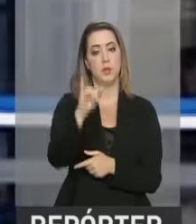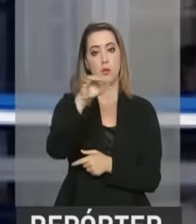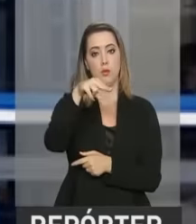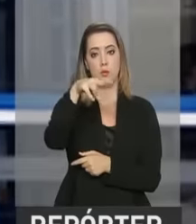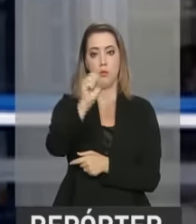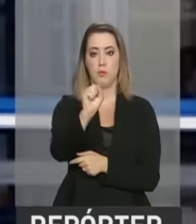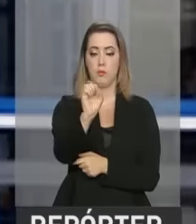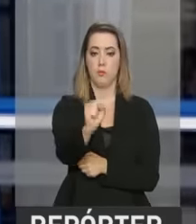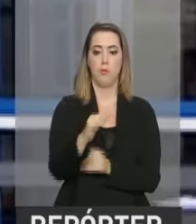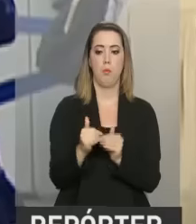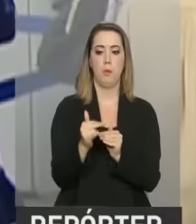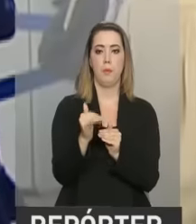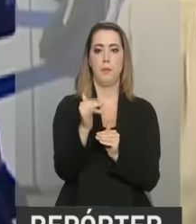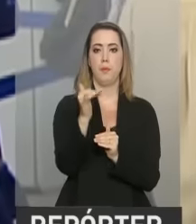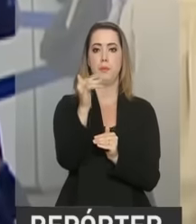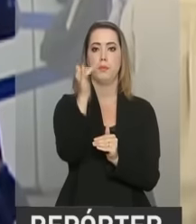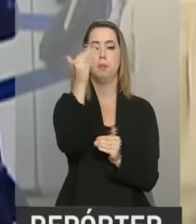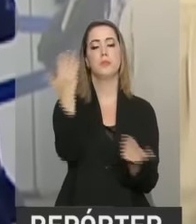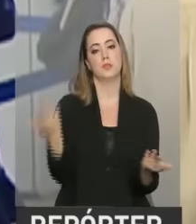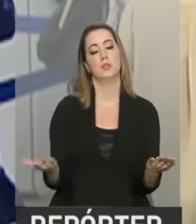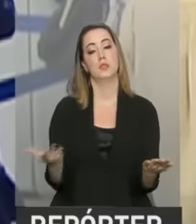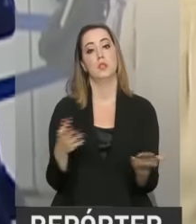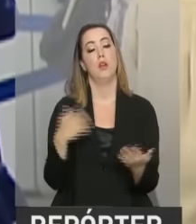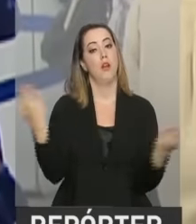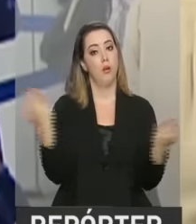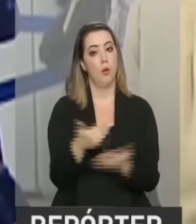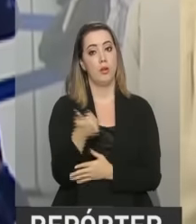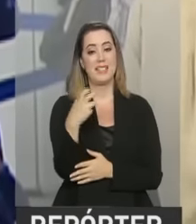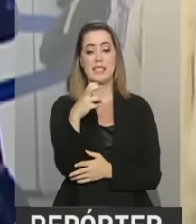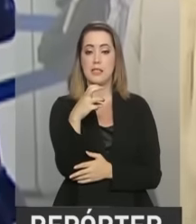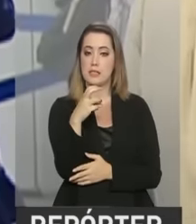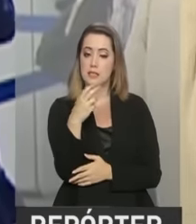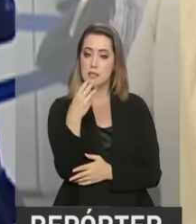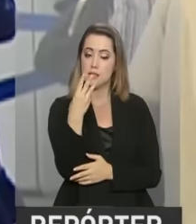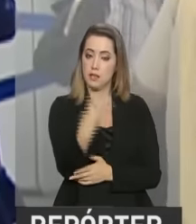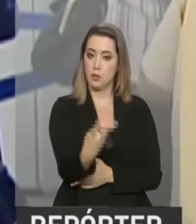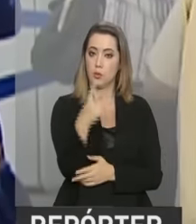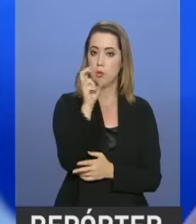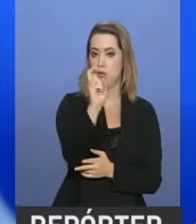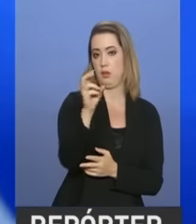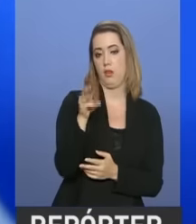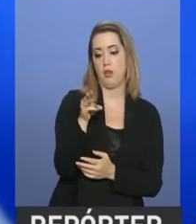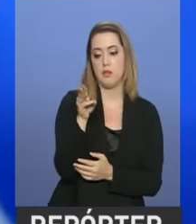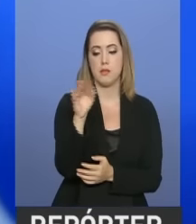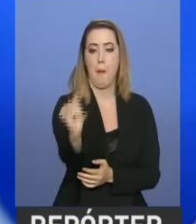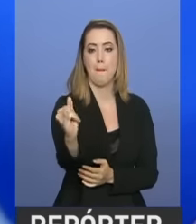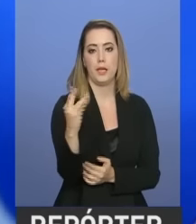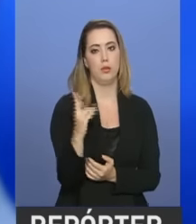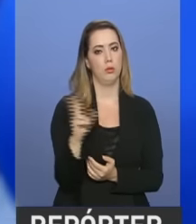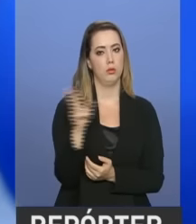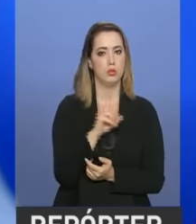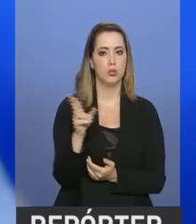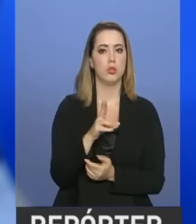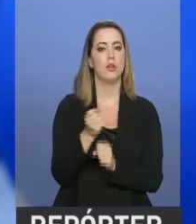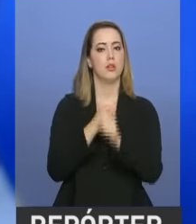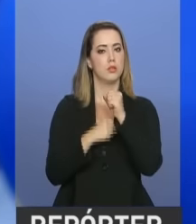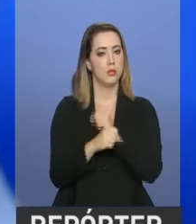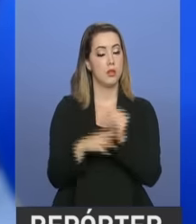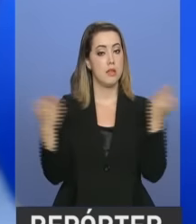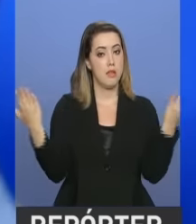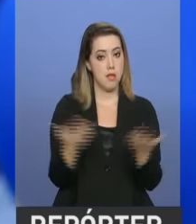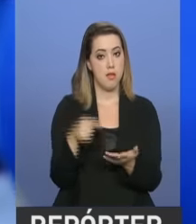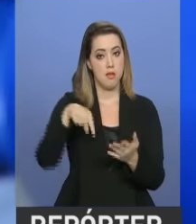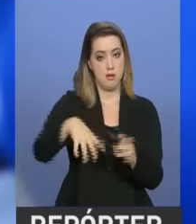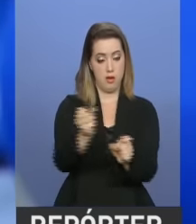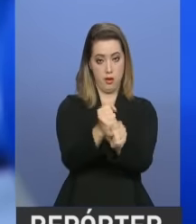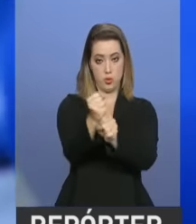também é crescente. Segundo o governo, foi de 135 bilhões de reais no ano passado e pode chegar a quase 150 bilhões de